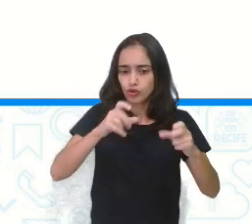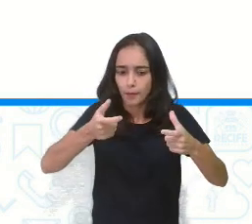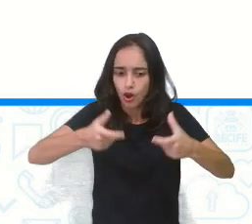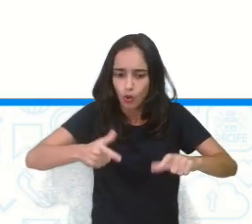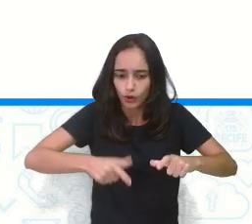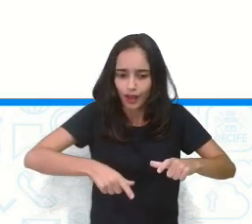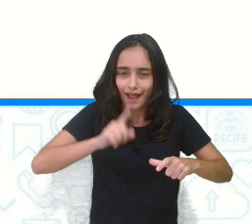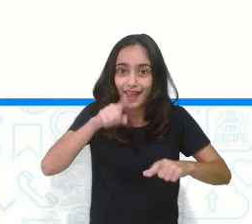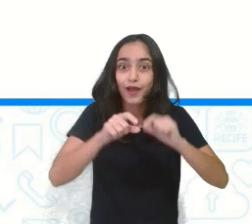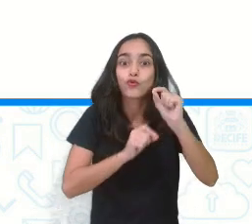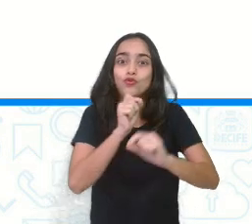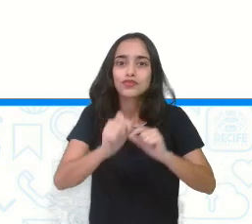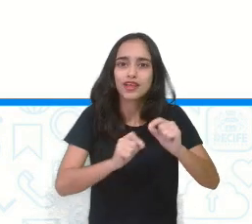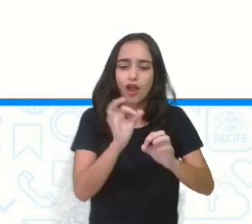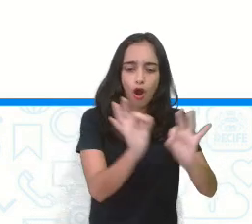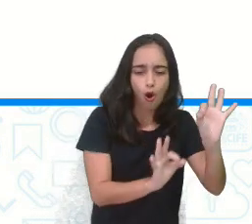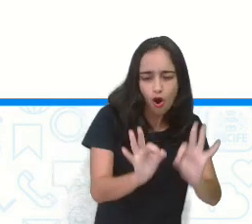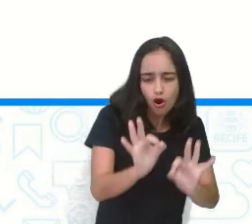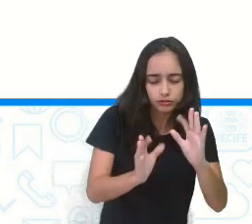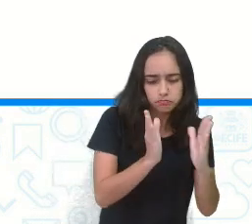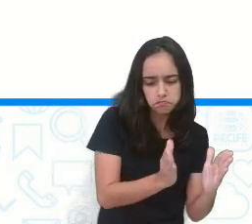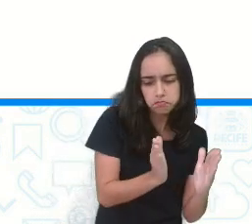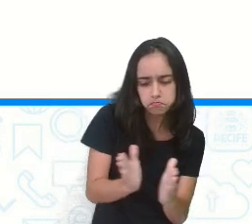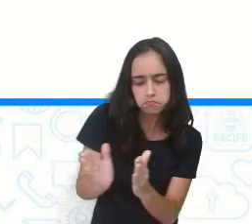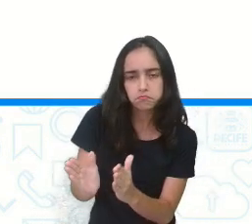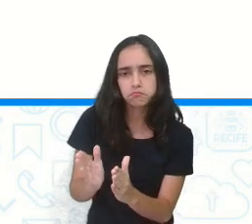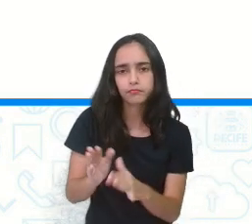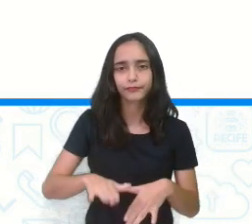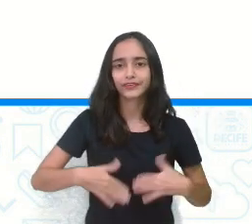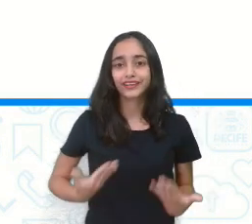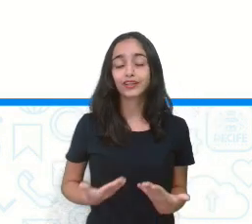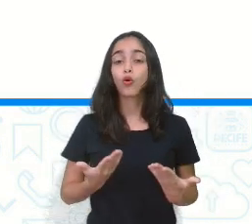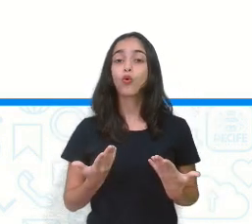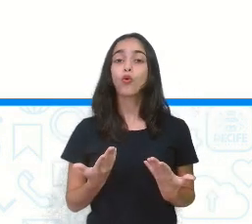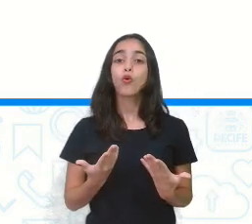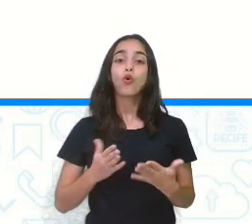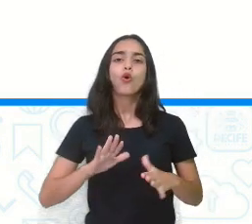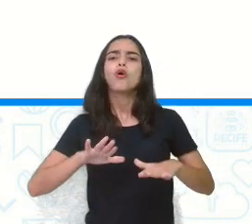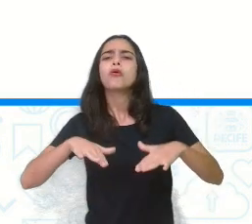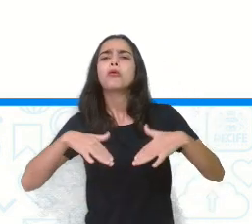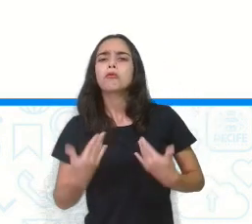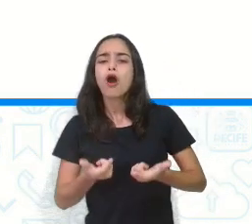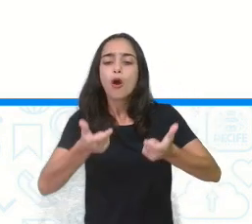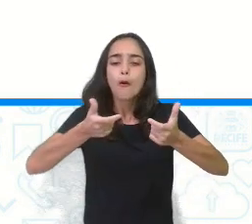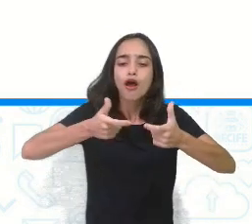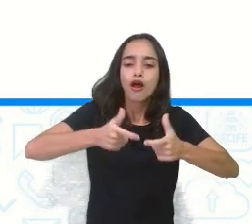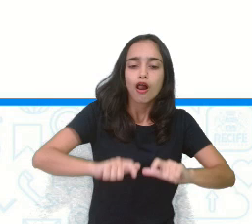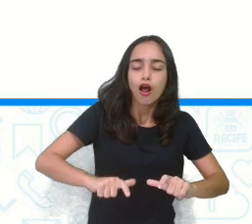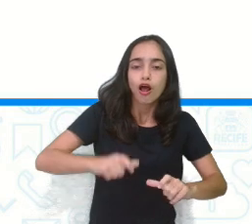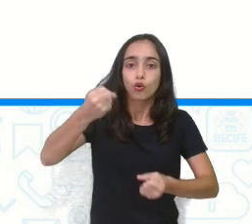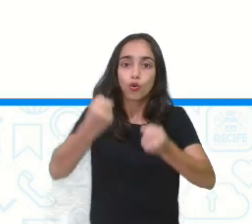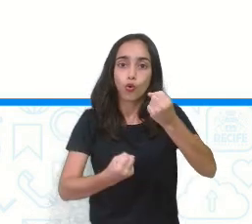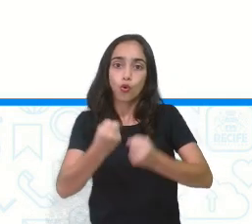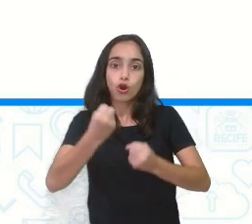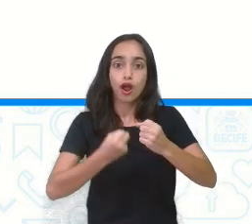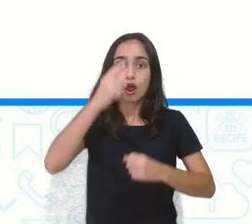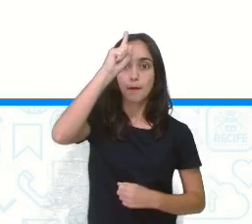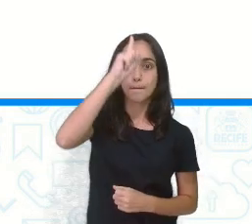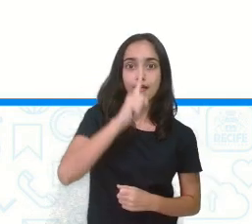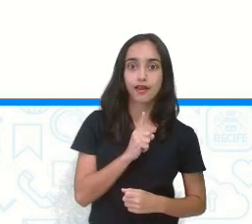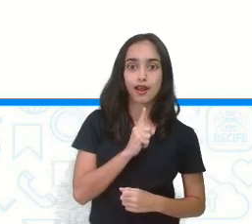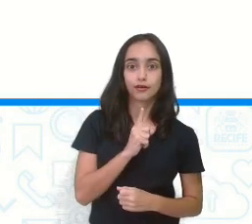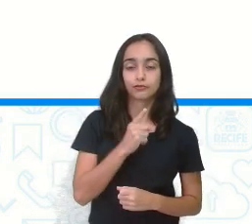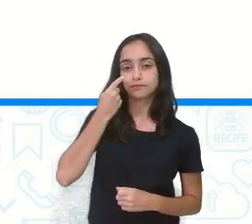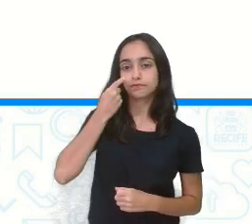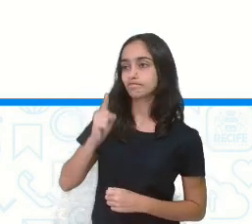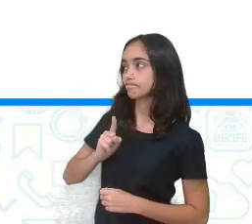número aí ele está sendo utilizado enquanto ordem. Qual a posição do carro amarelo na fila? Vocês conseguem perceber